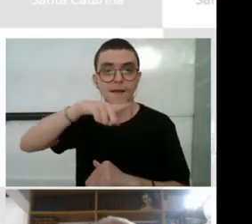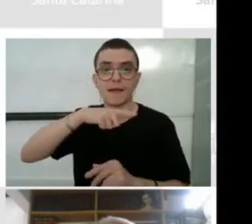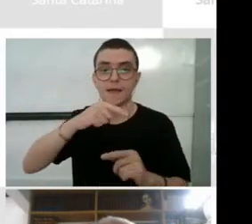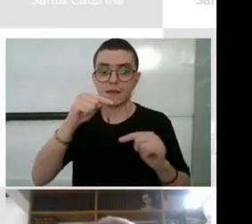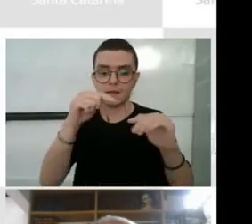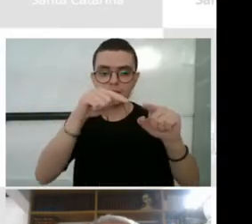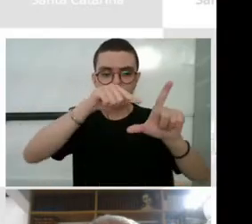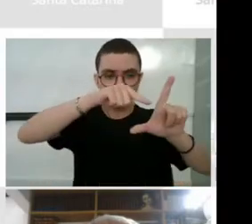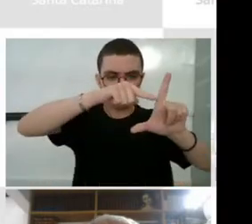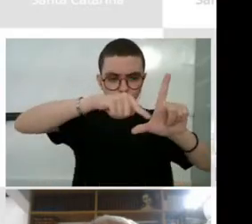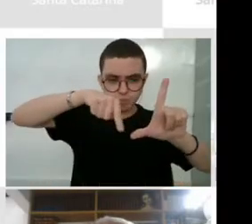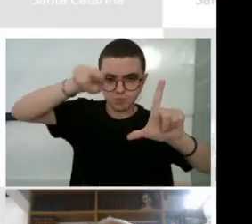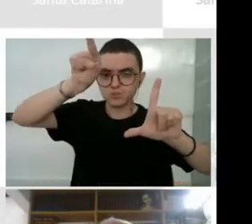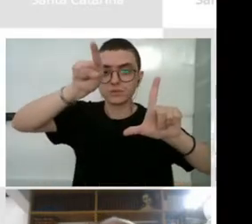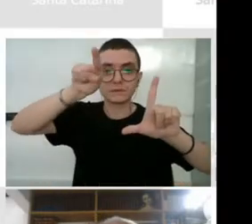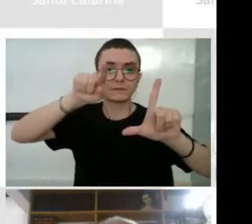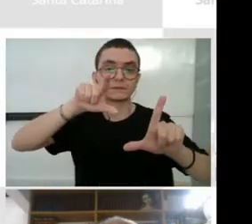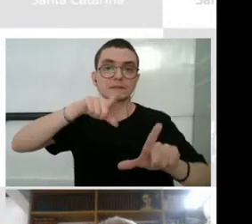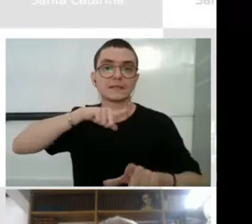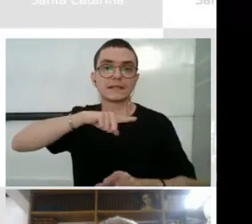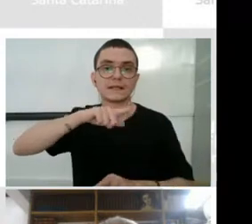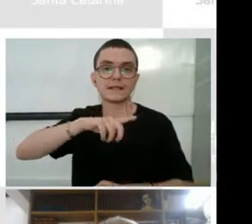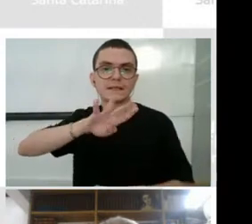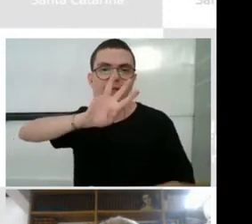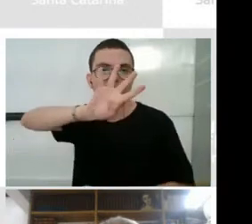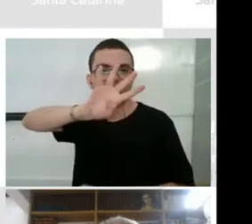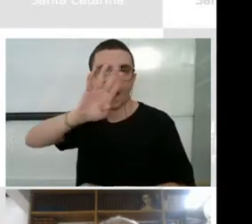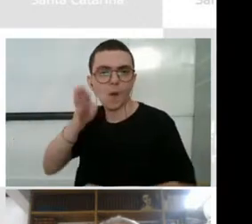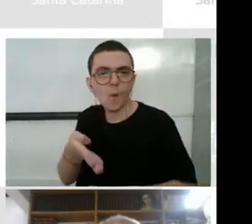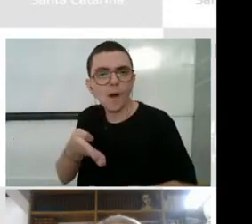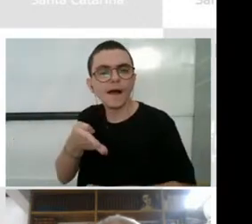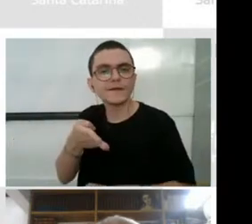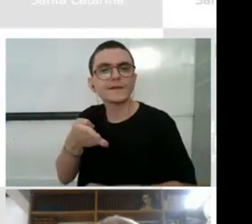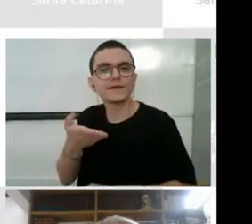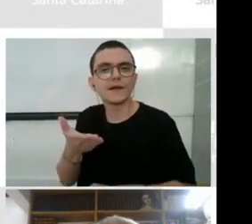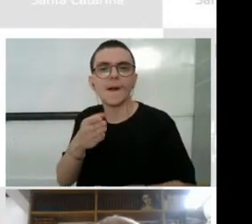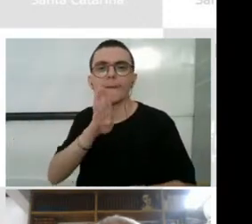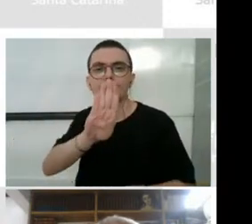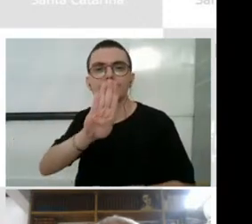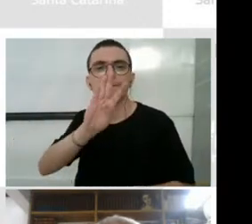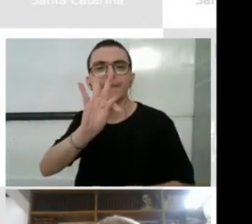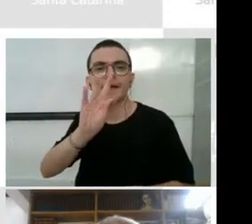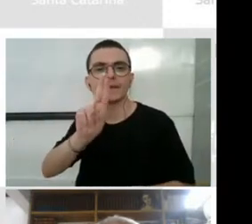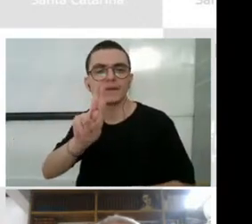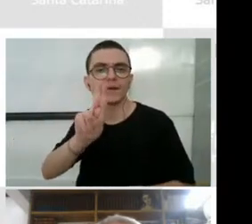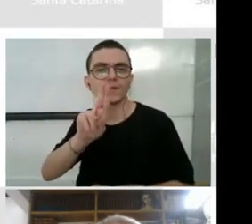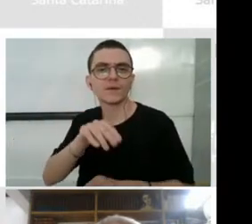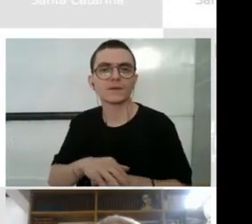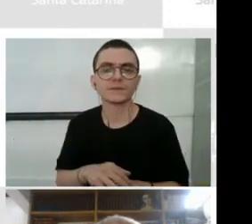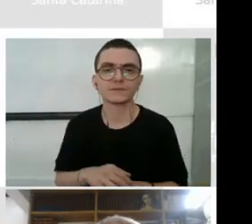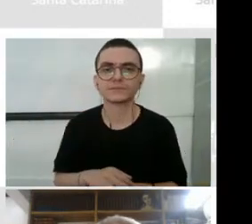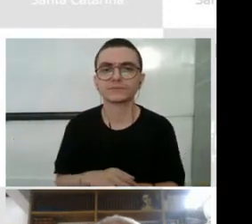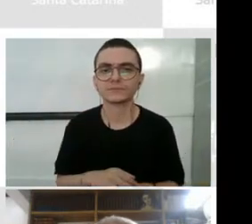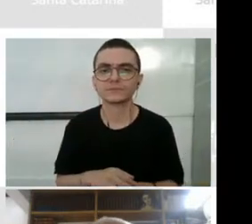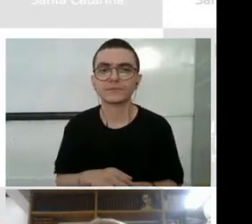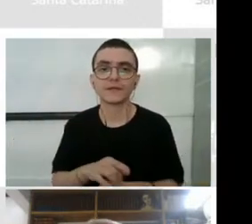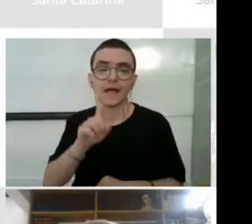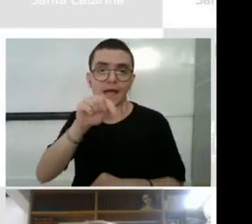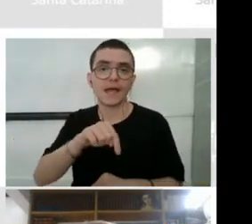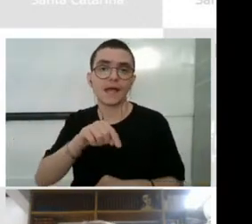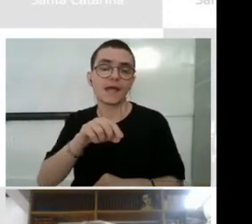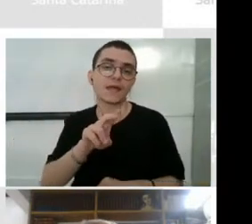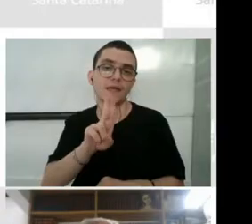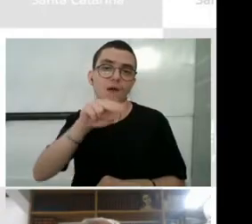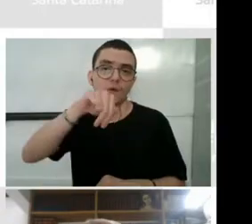de quadrilhões de BTUs, né? São os British Thermal Units, né? As unidades